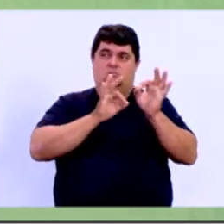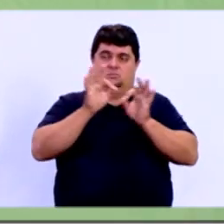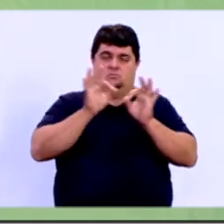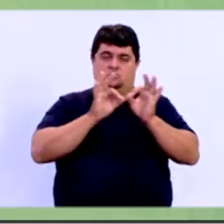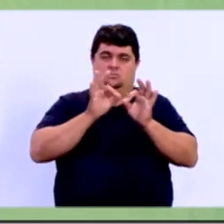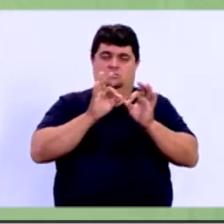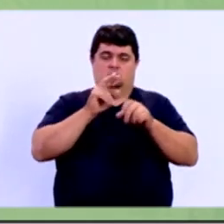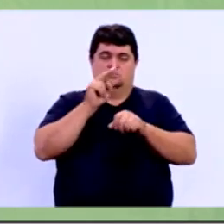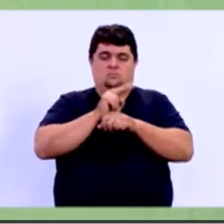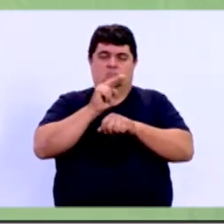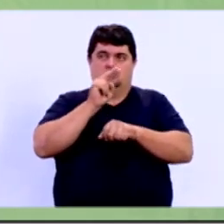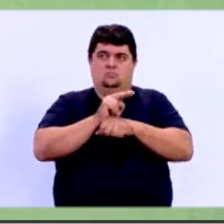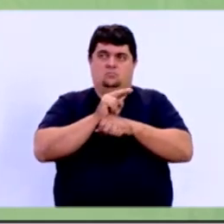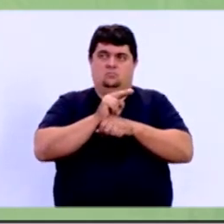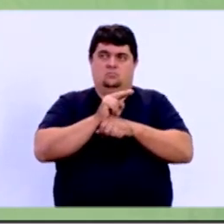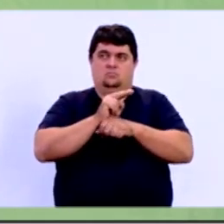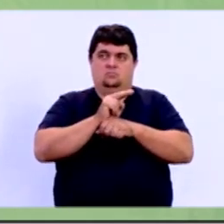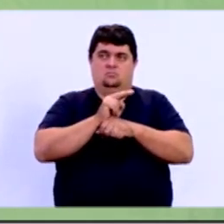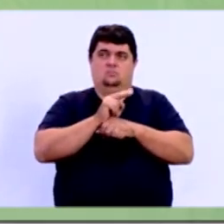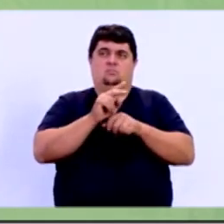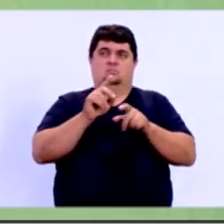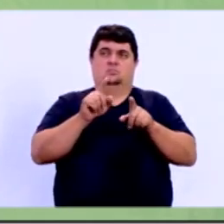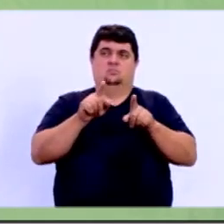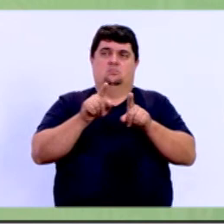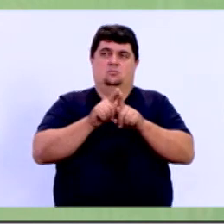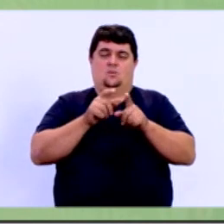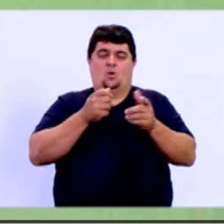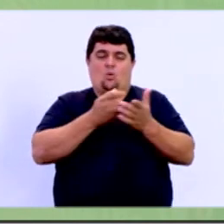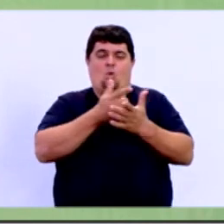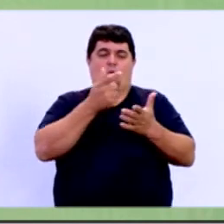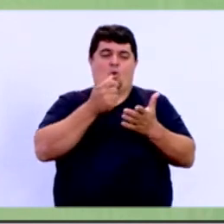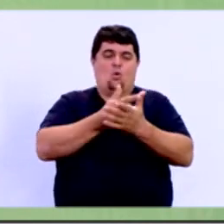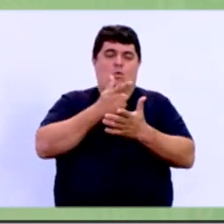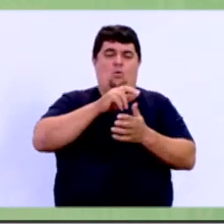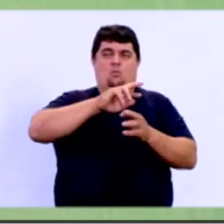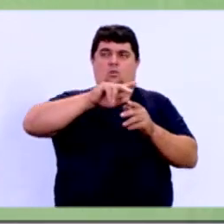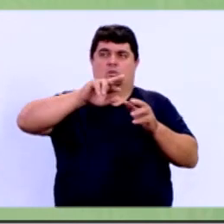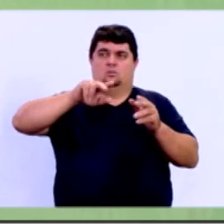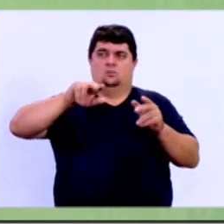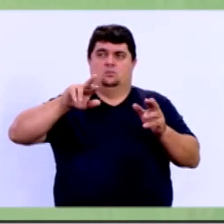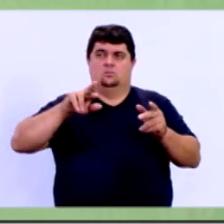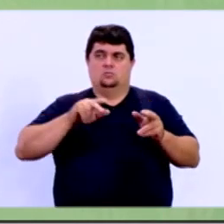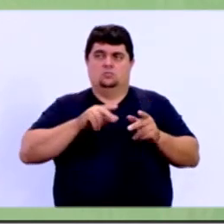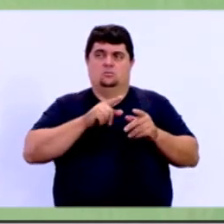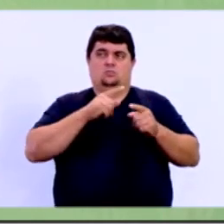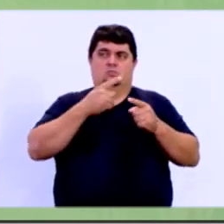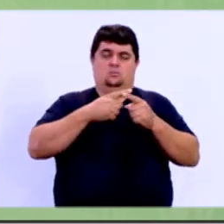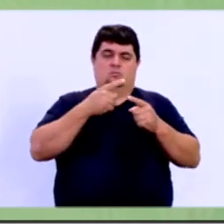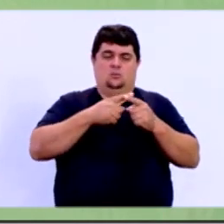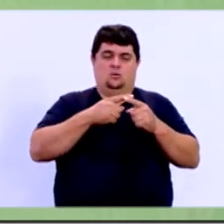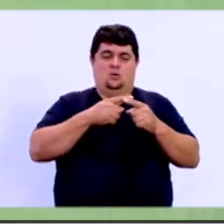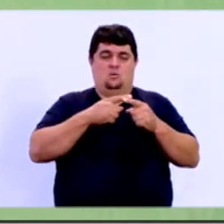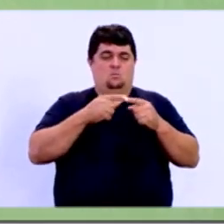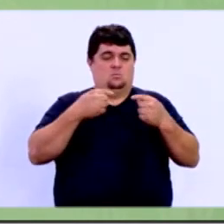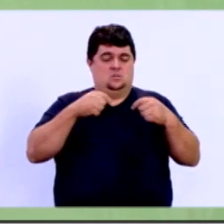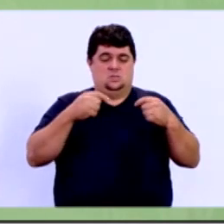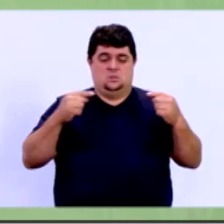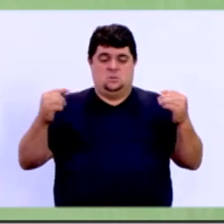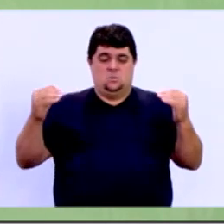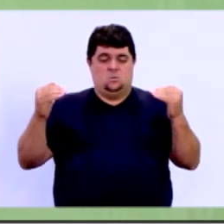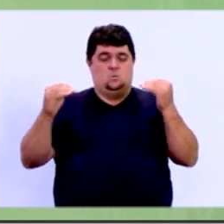organizar, dirigir e controlar as aquisições de forma a realizá-las no tempo